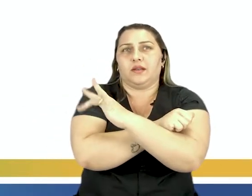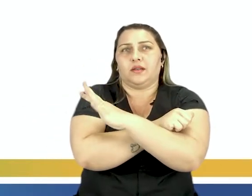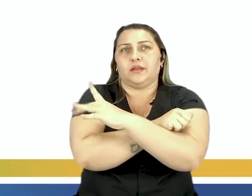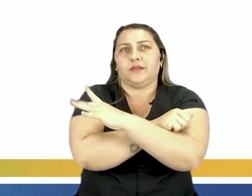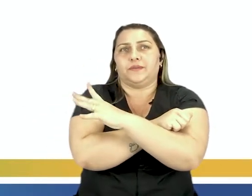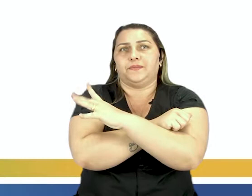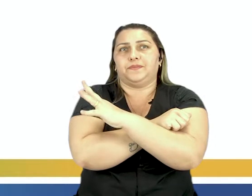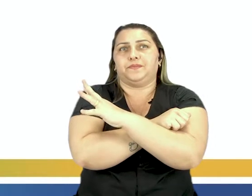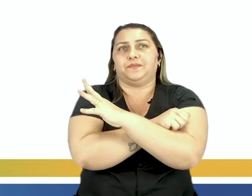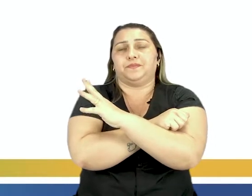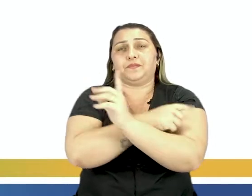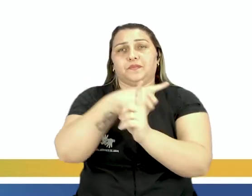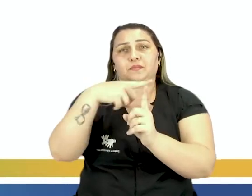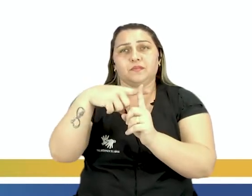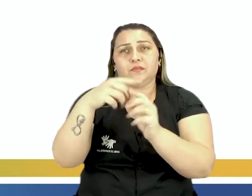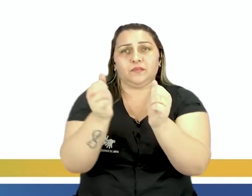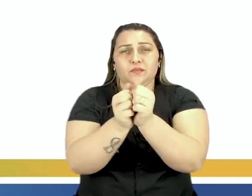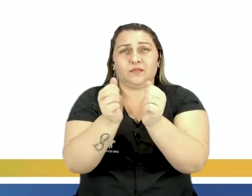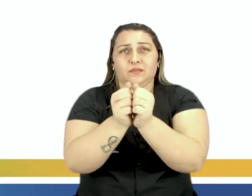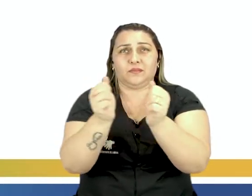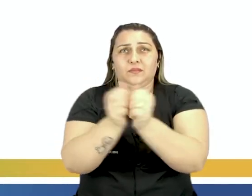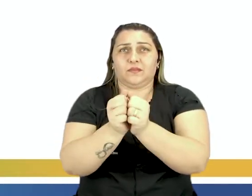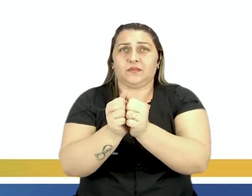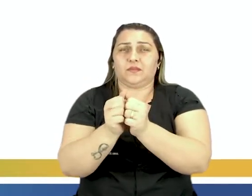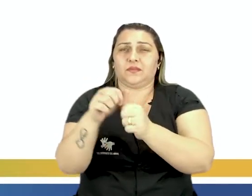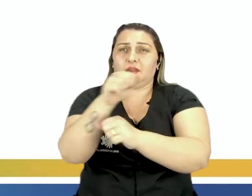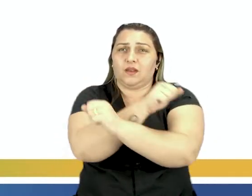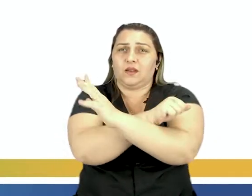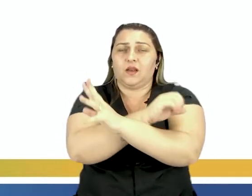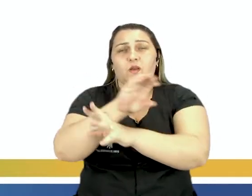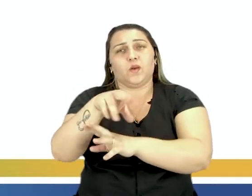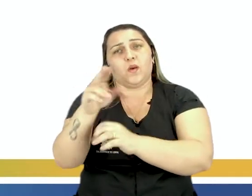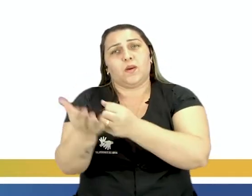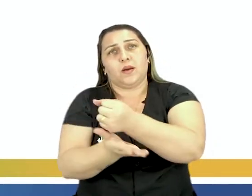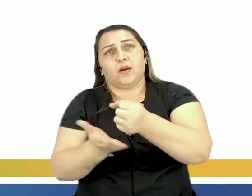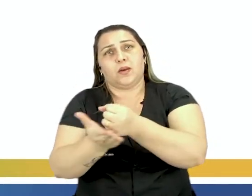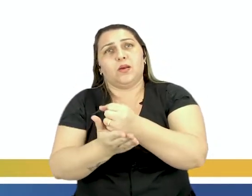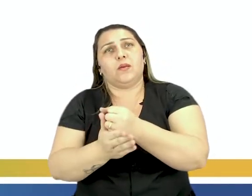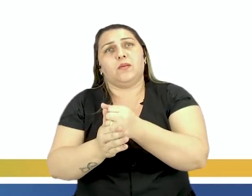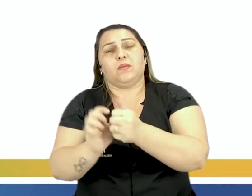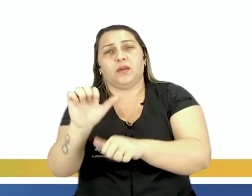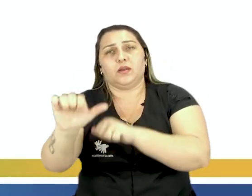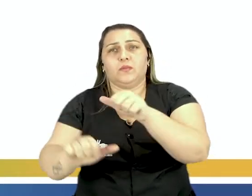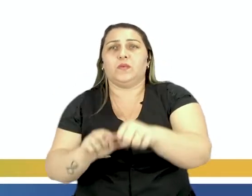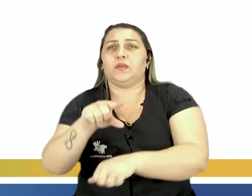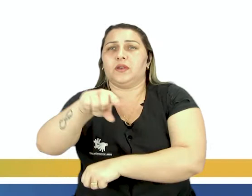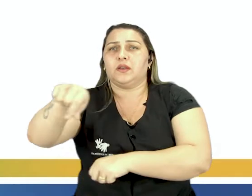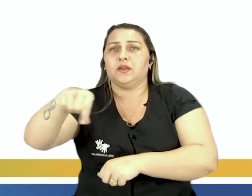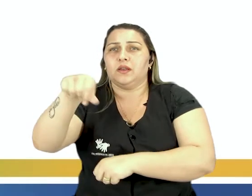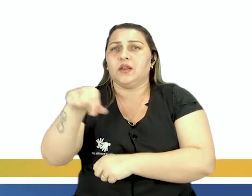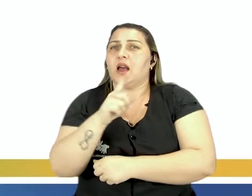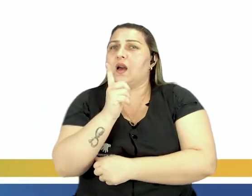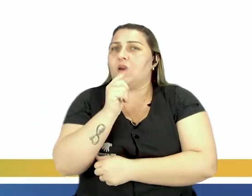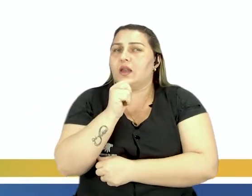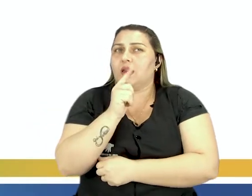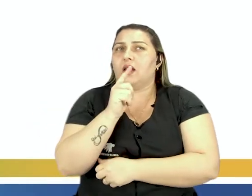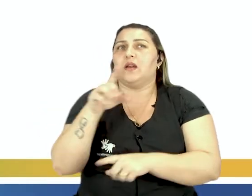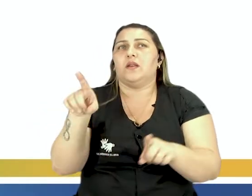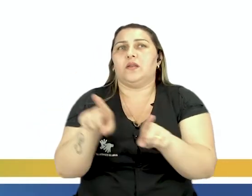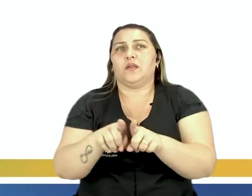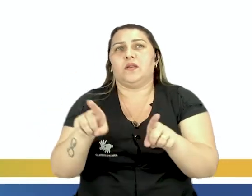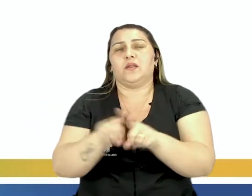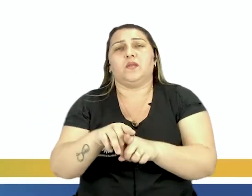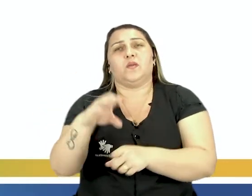anfótero, reagindo com um ácido ou uma base, ele vai formar o quê? Sal e água. Então, nós temos aqui o óxido de